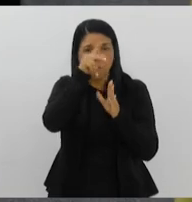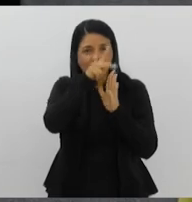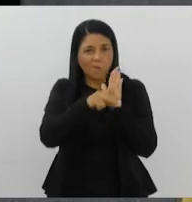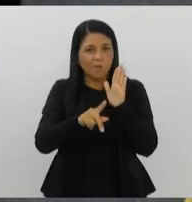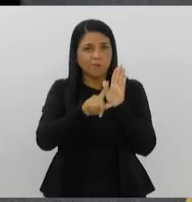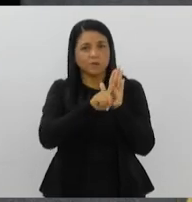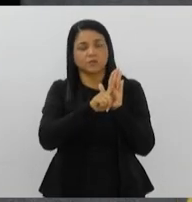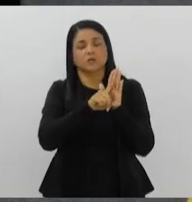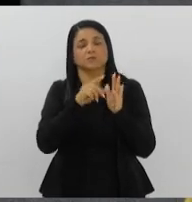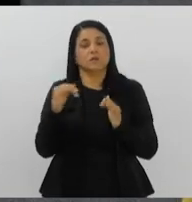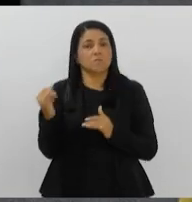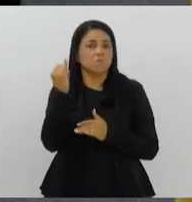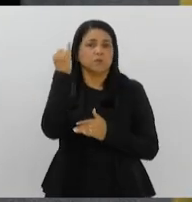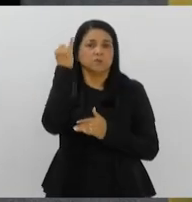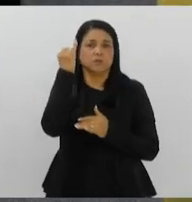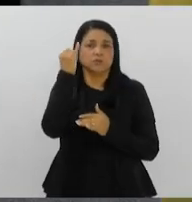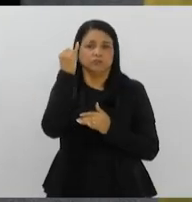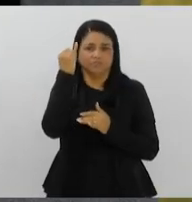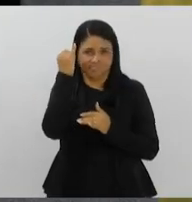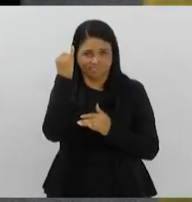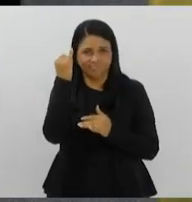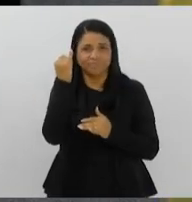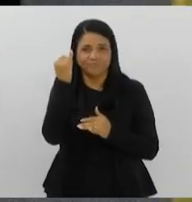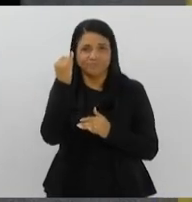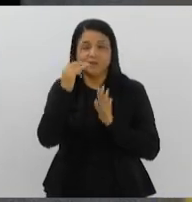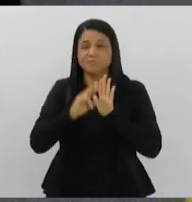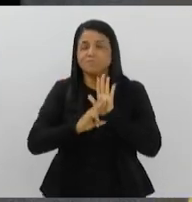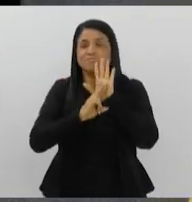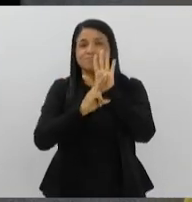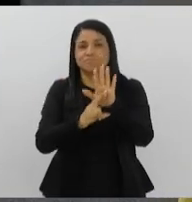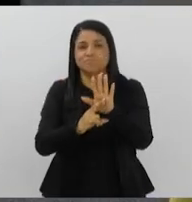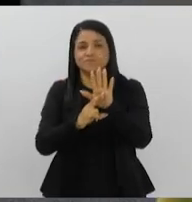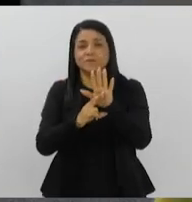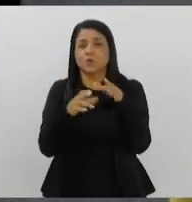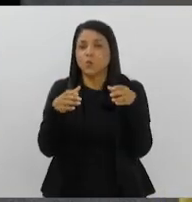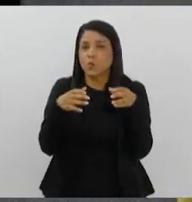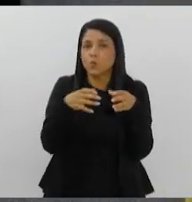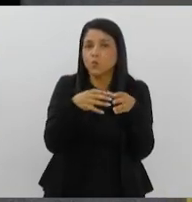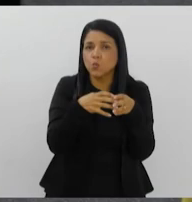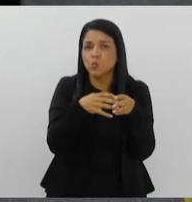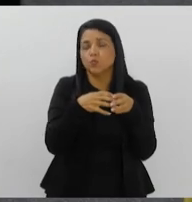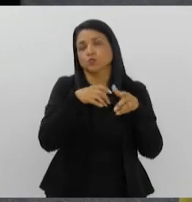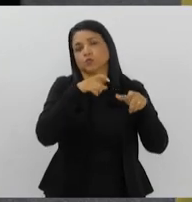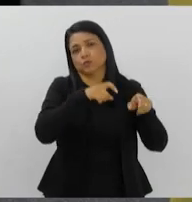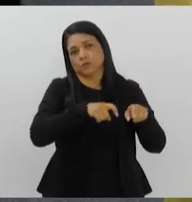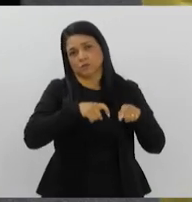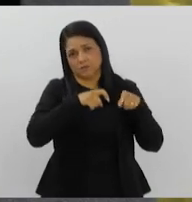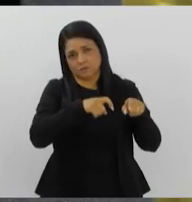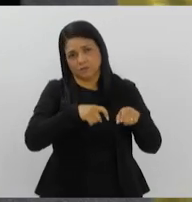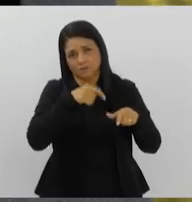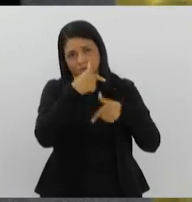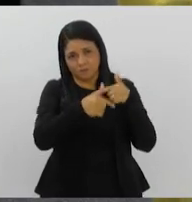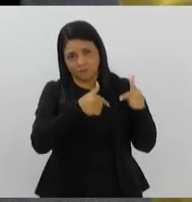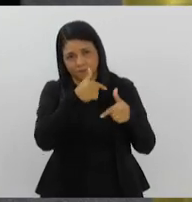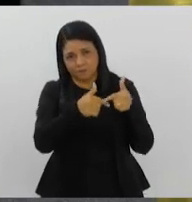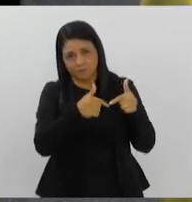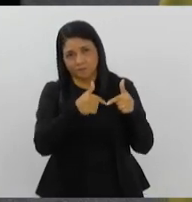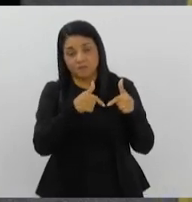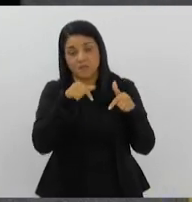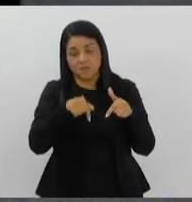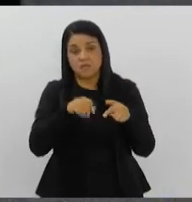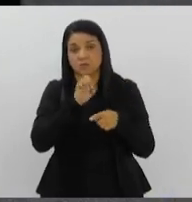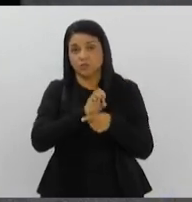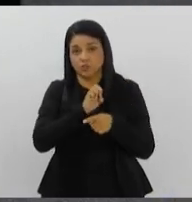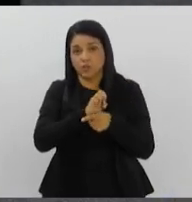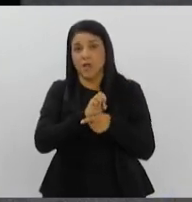tão importante, tão simbólico, que representa uma classe de trabalhadores que mantém esse estado de pé no dia a